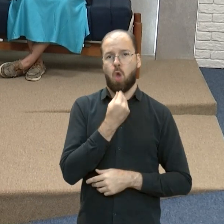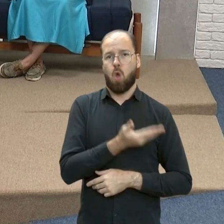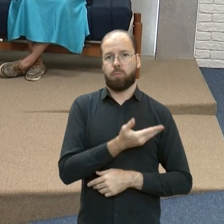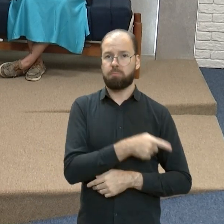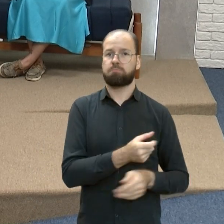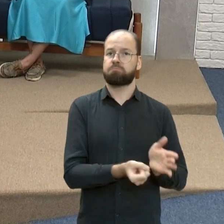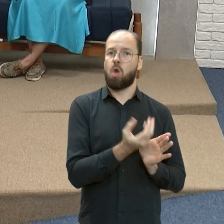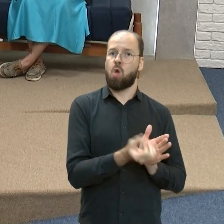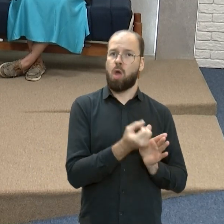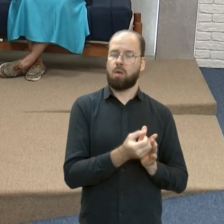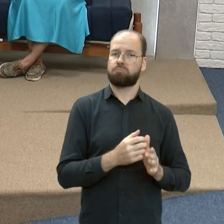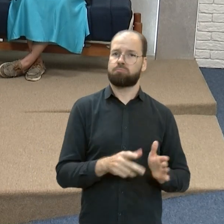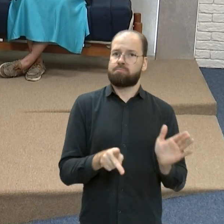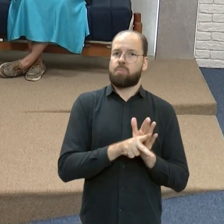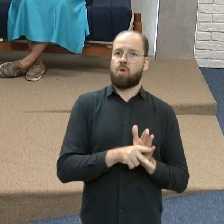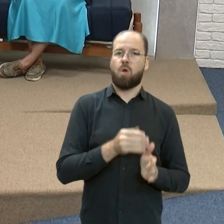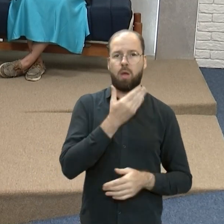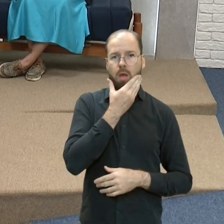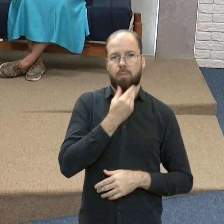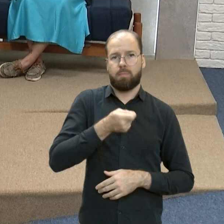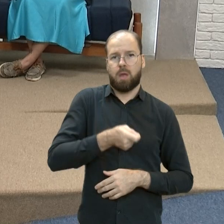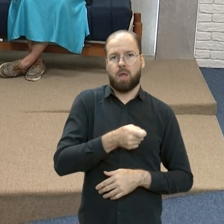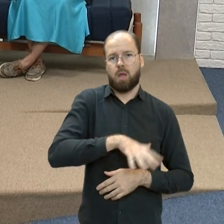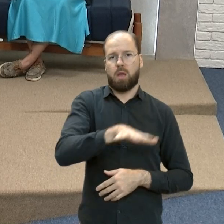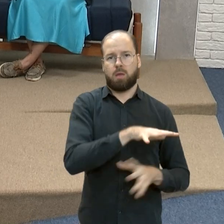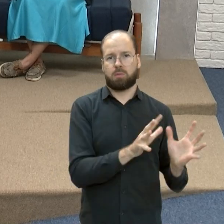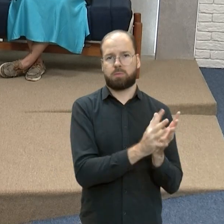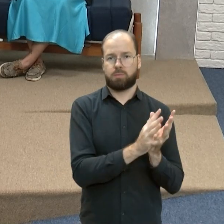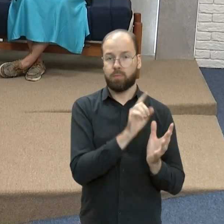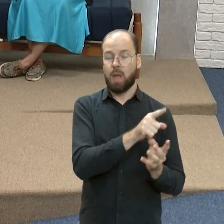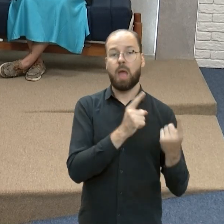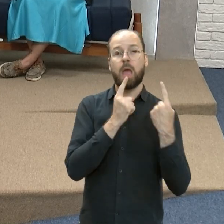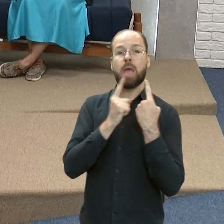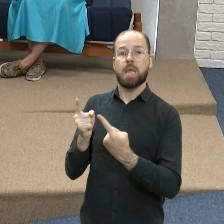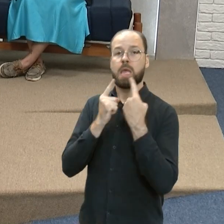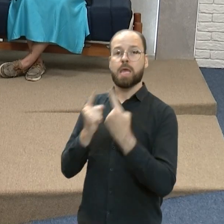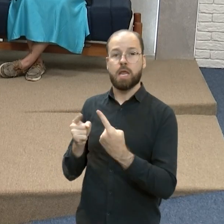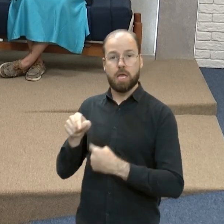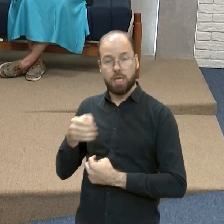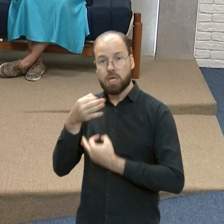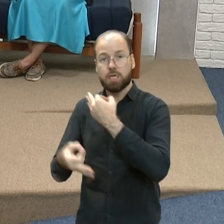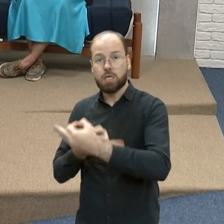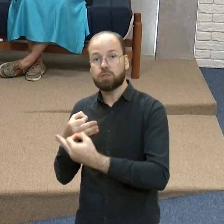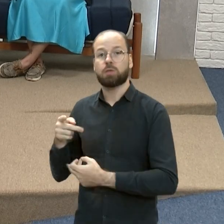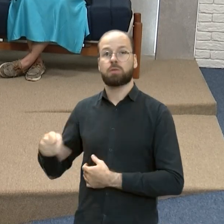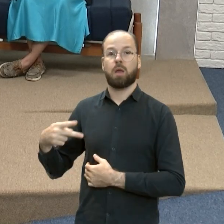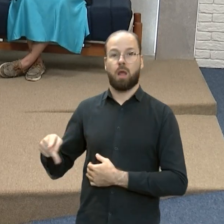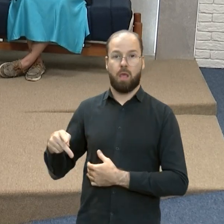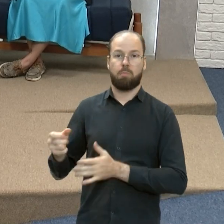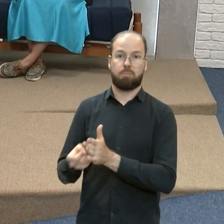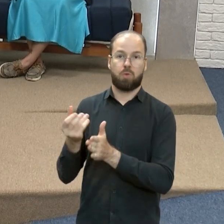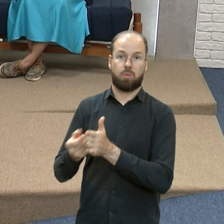muito masculinizadas. E a grande crítica, né, que recaíam a obra dela era